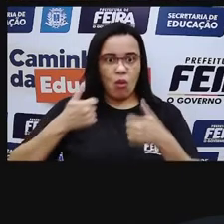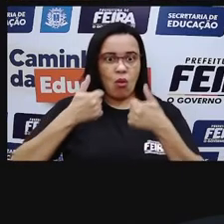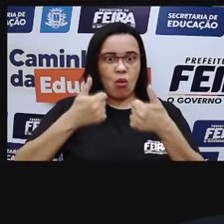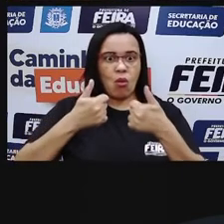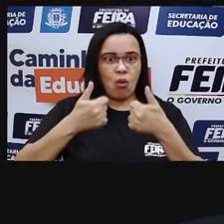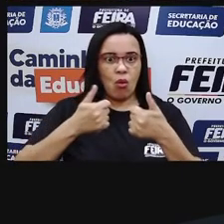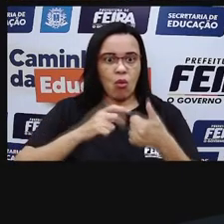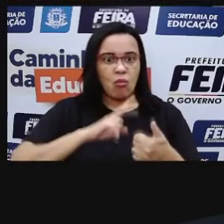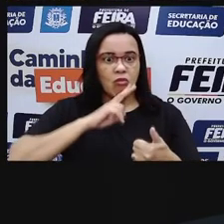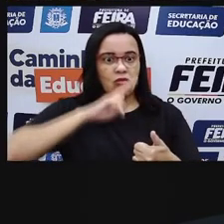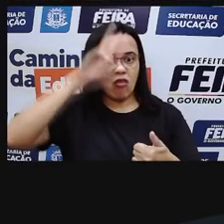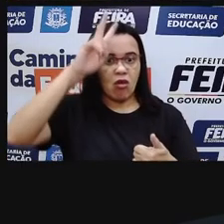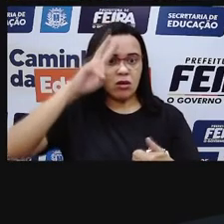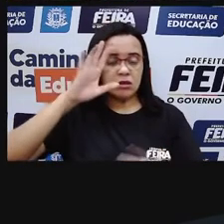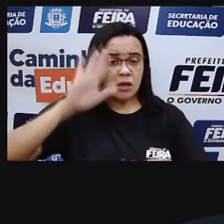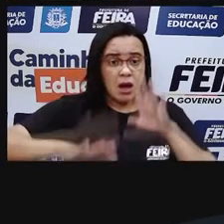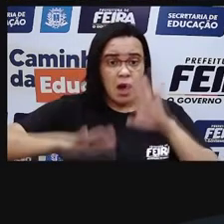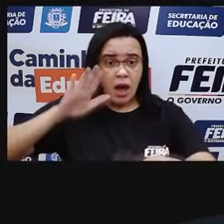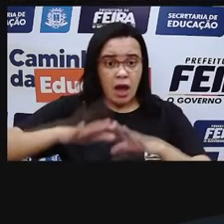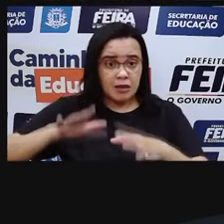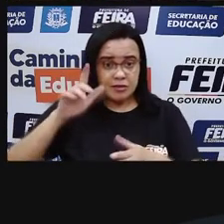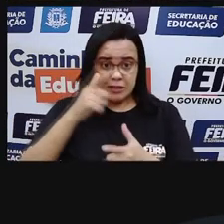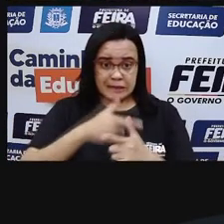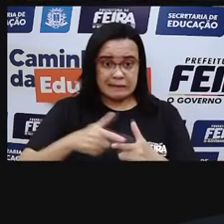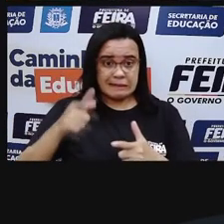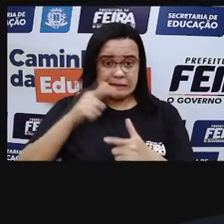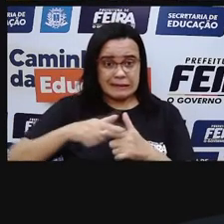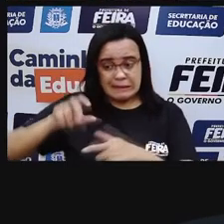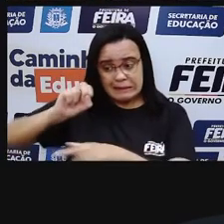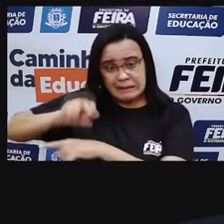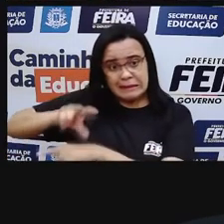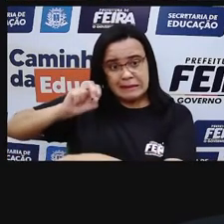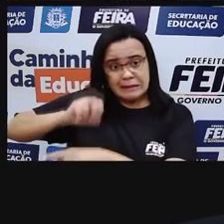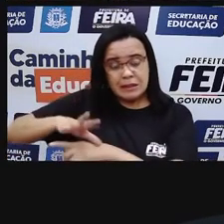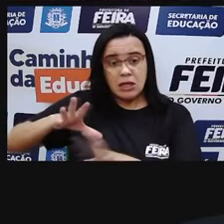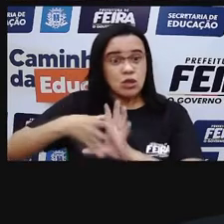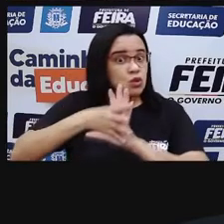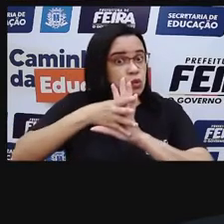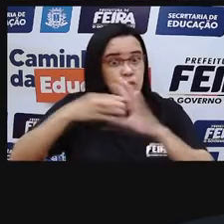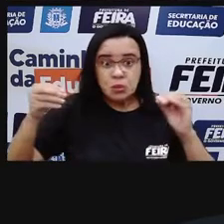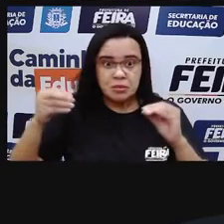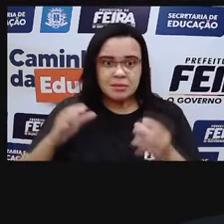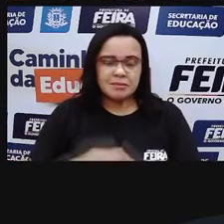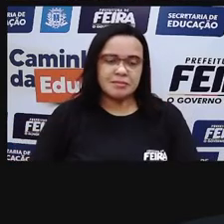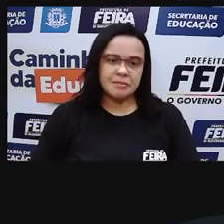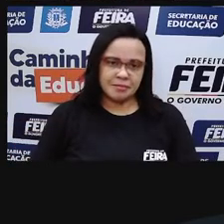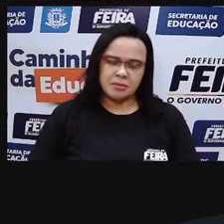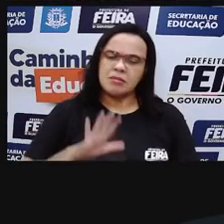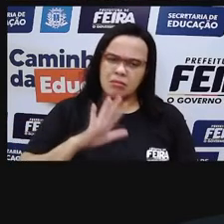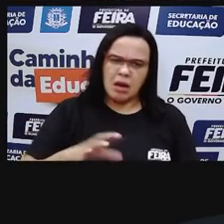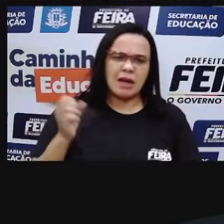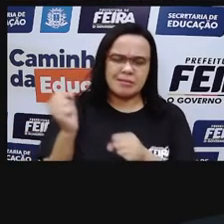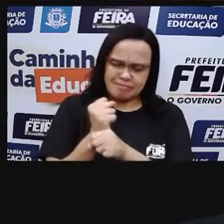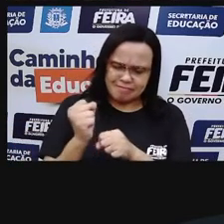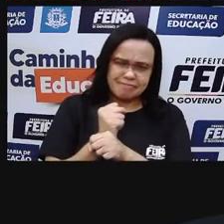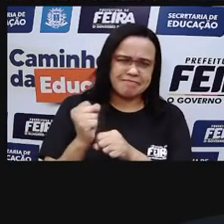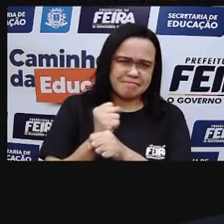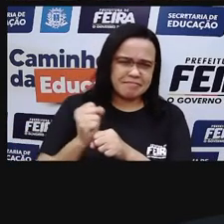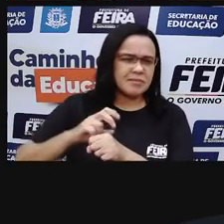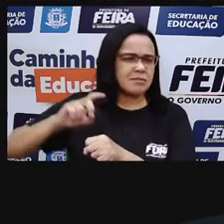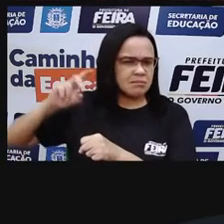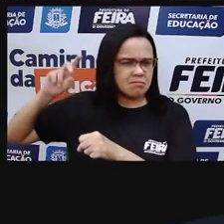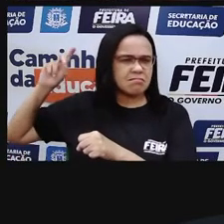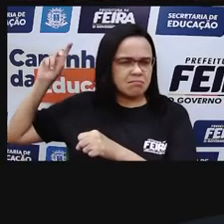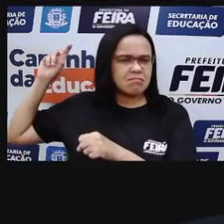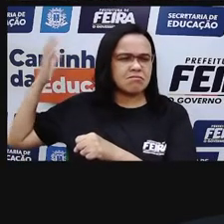que interessante. Pois é. Mas isso foi há muito tempo atrás. Mas então,